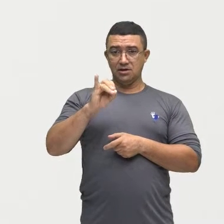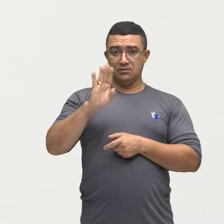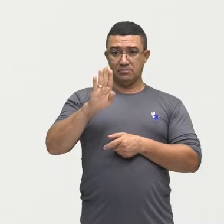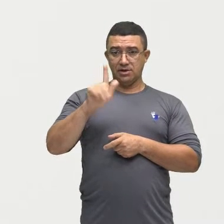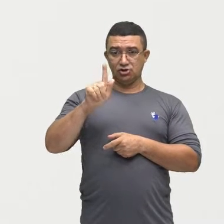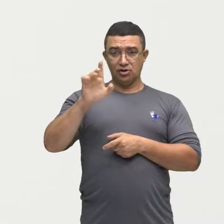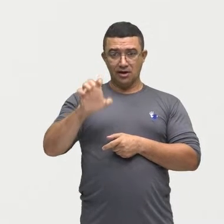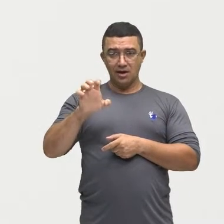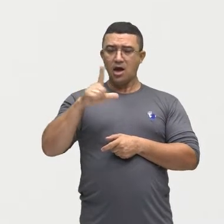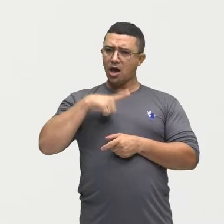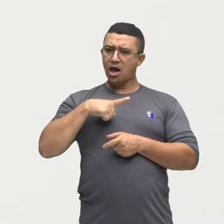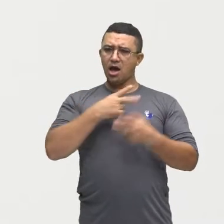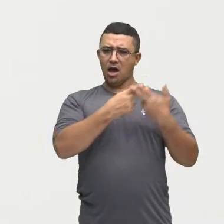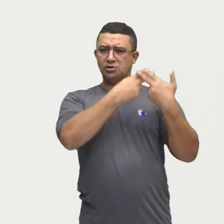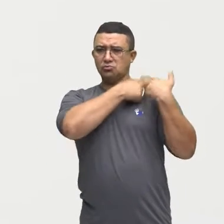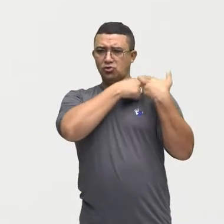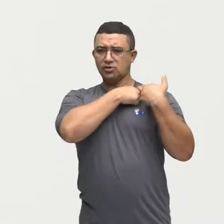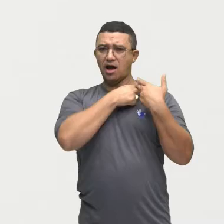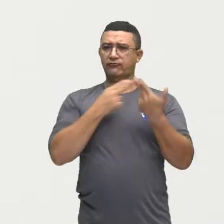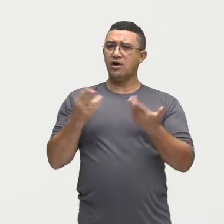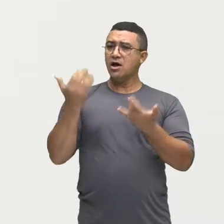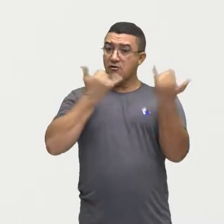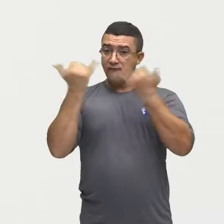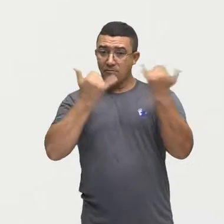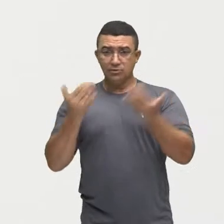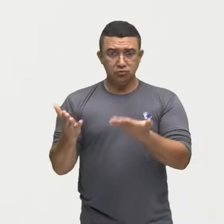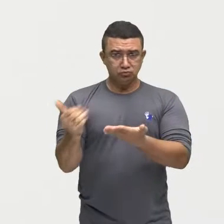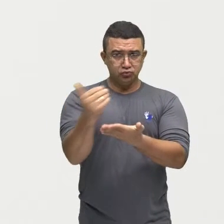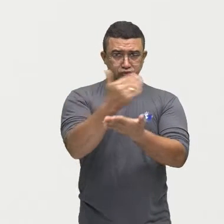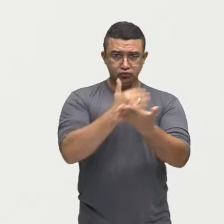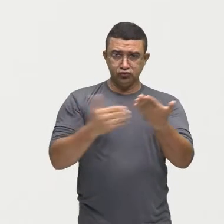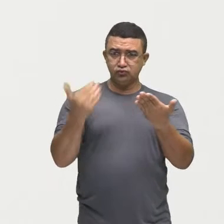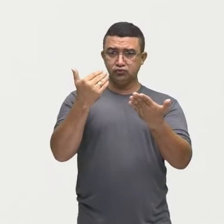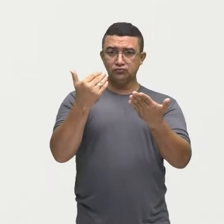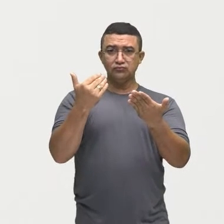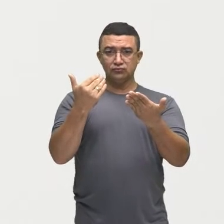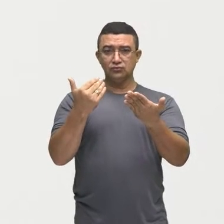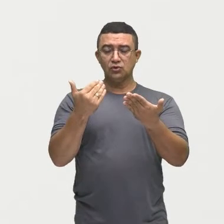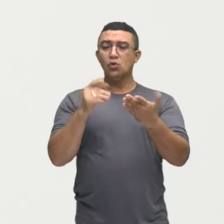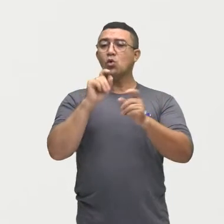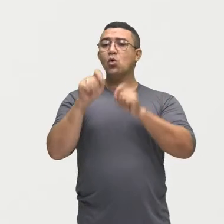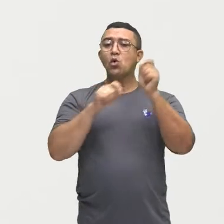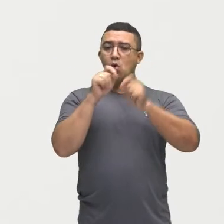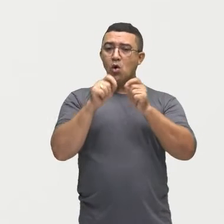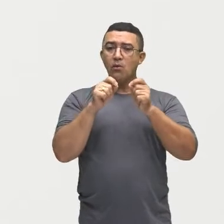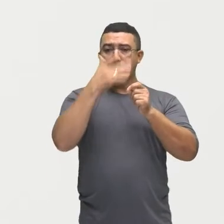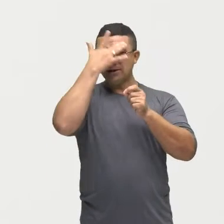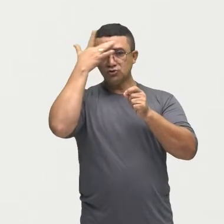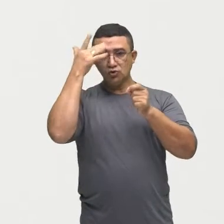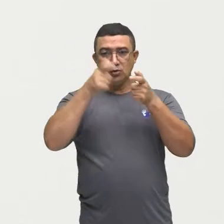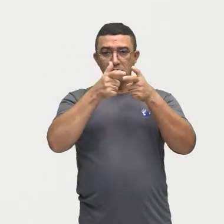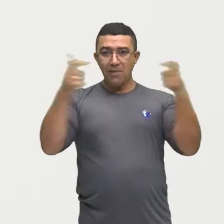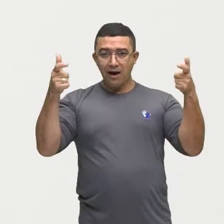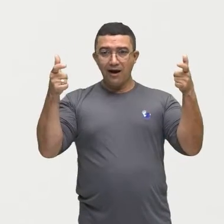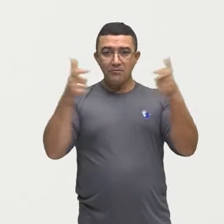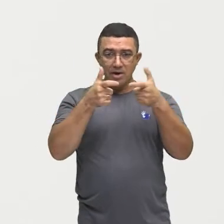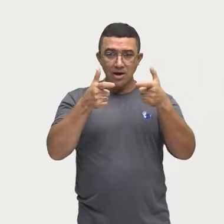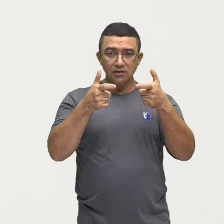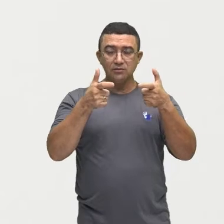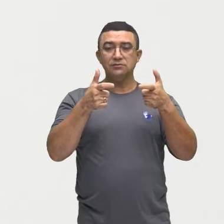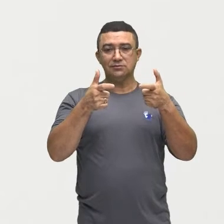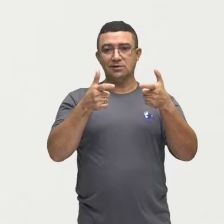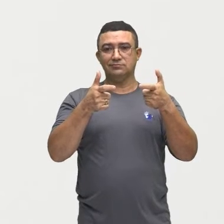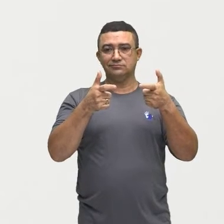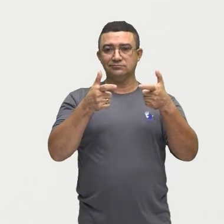em fazer o levantamento, né, desses dados aqui do nosso censo demográfico, tá? Lembrando que esse